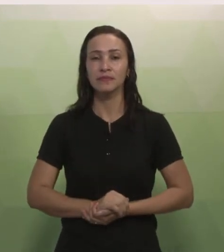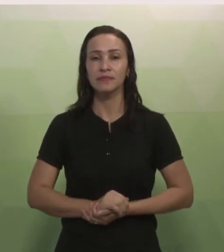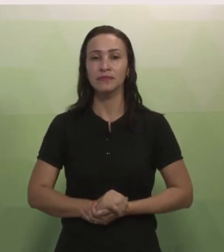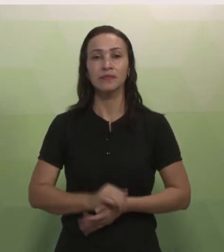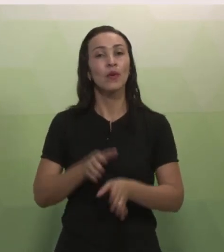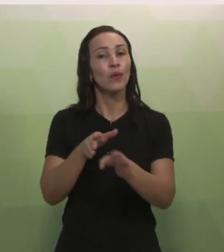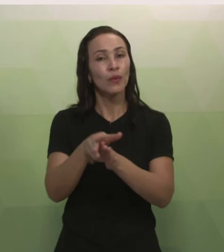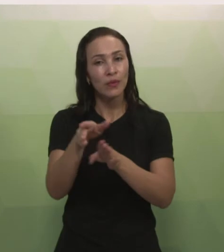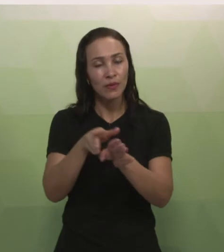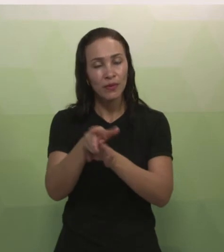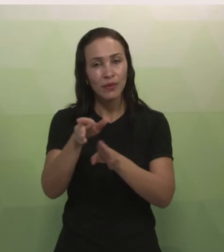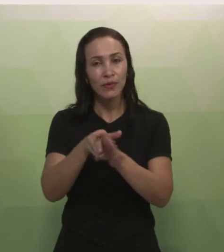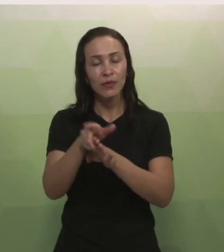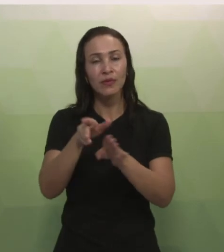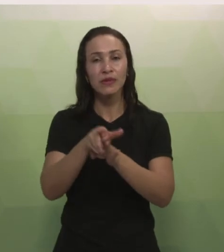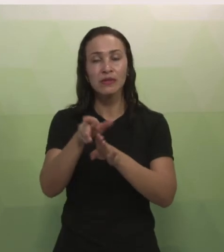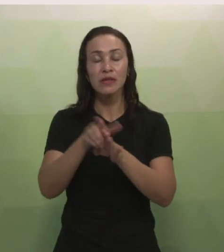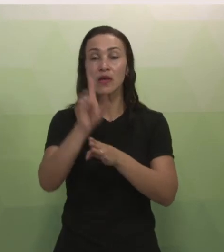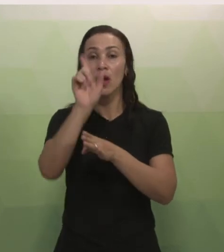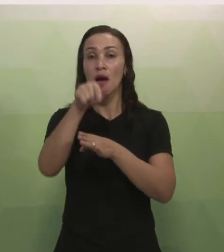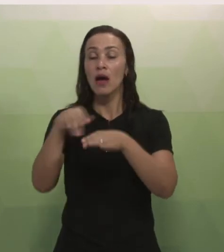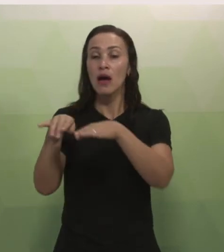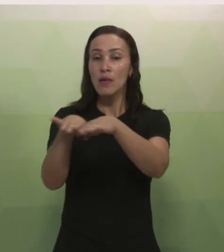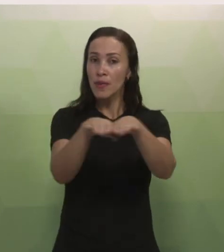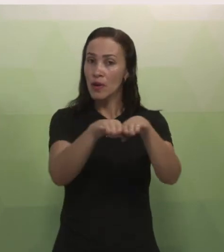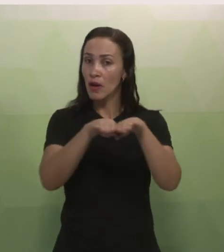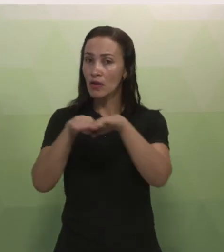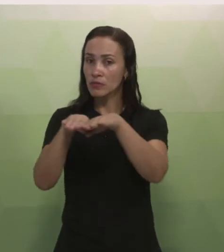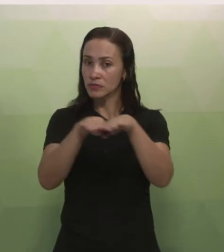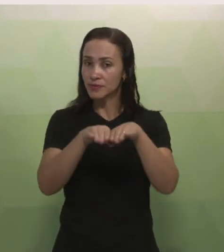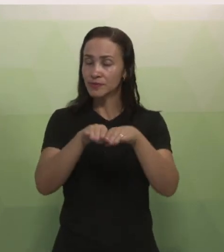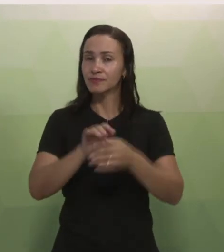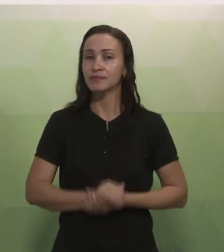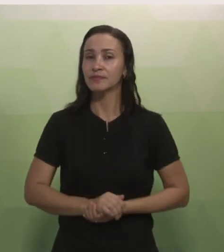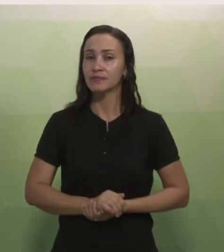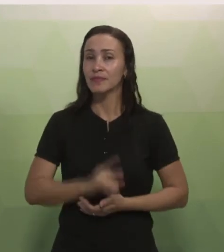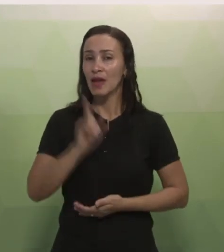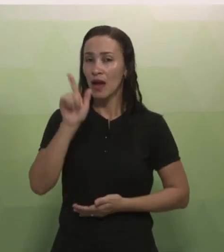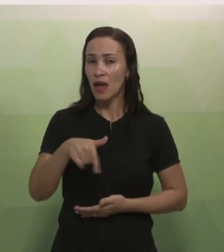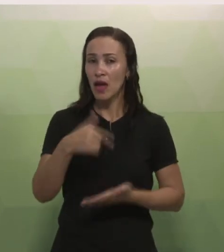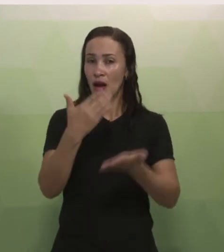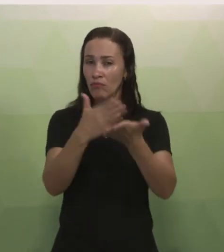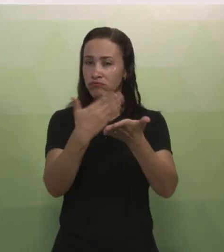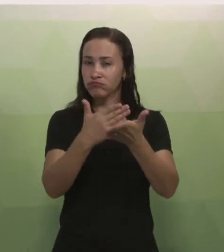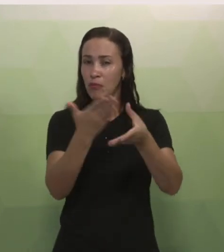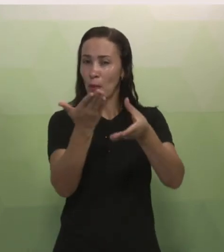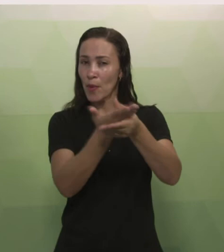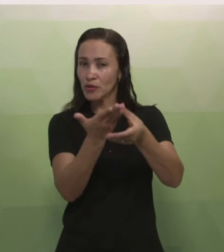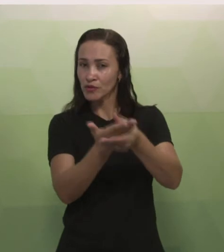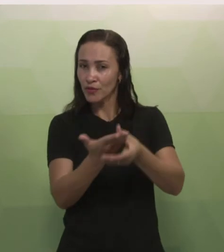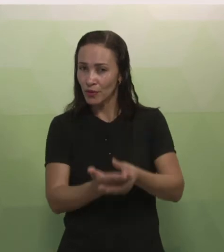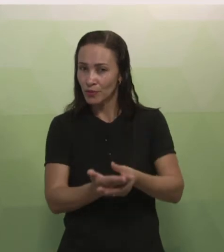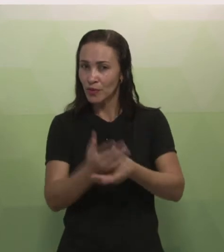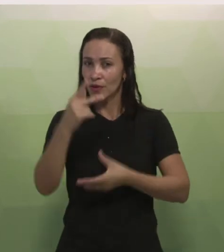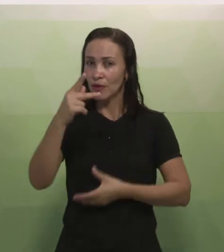as orientações de padronização, é um portfólio,